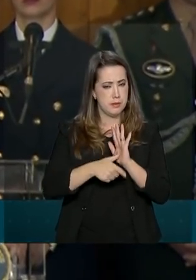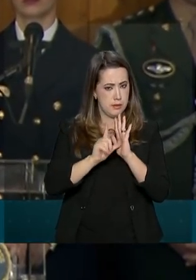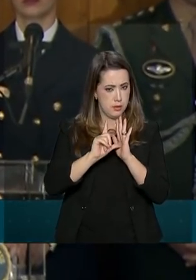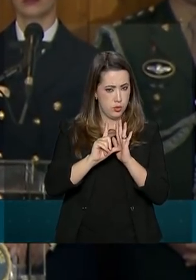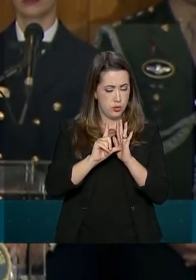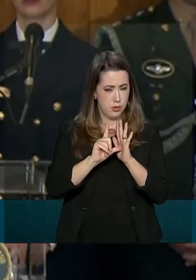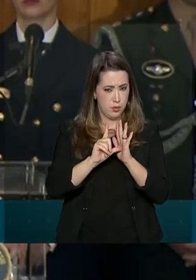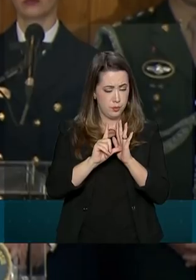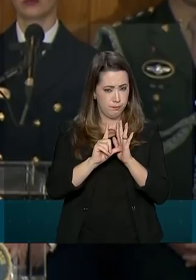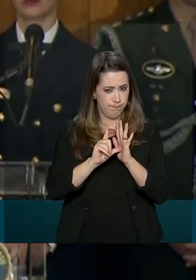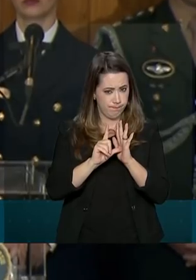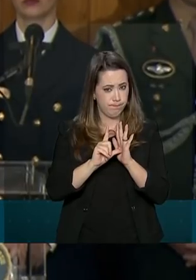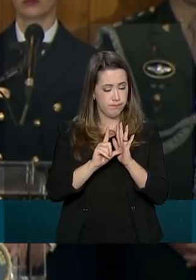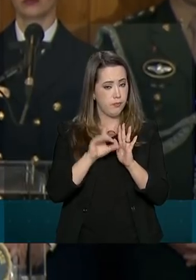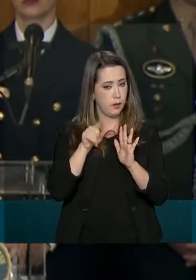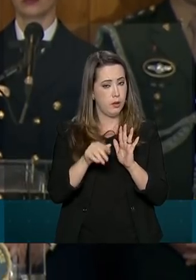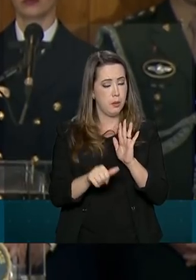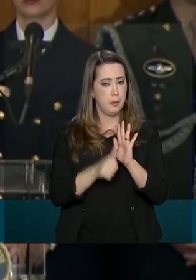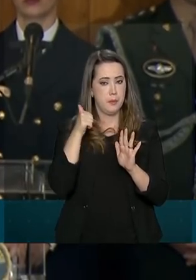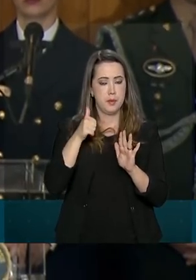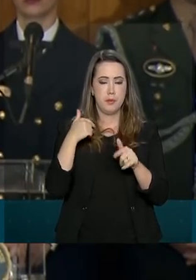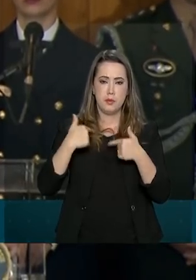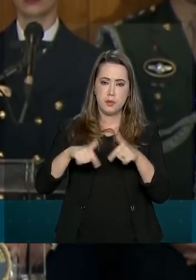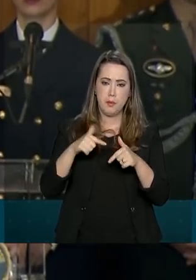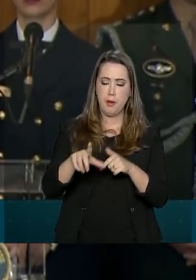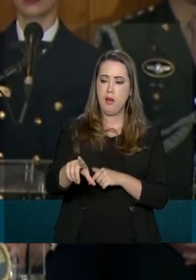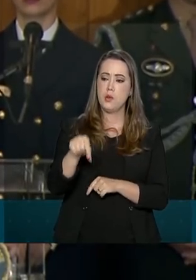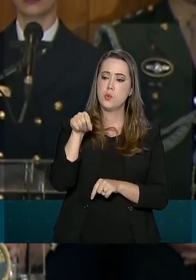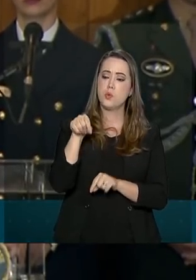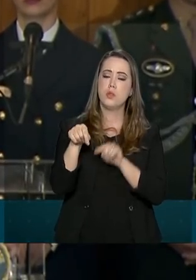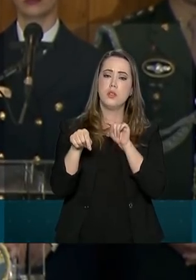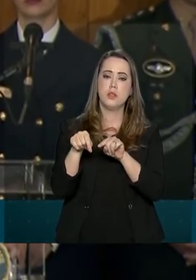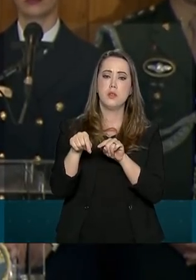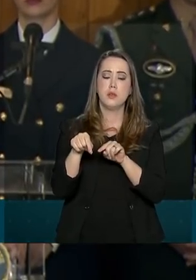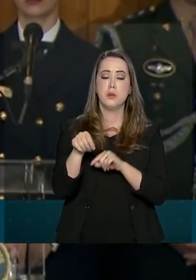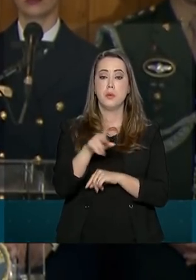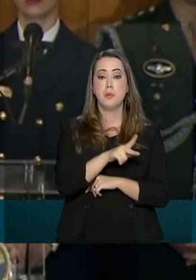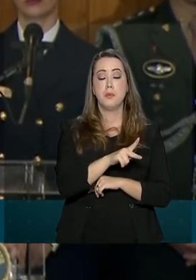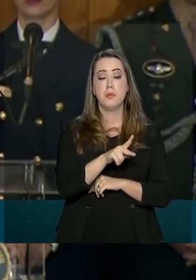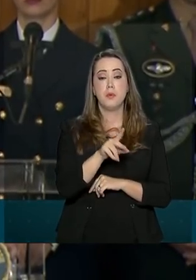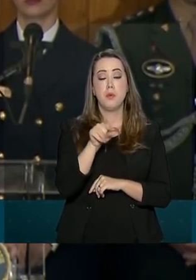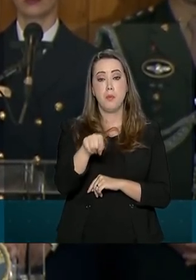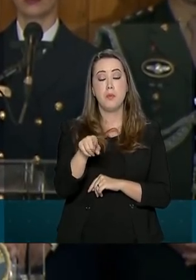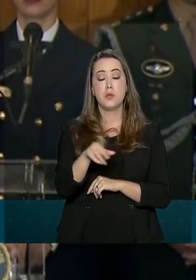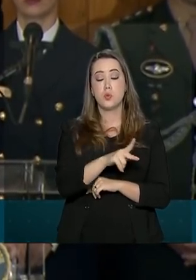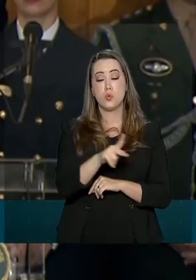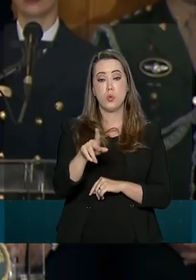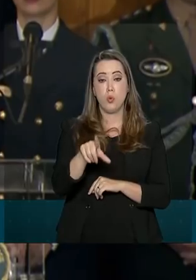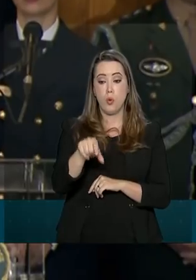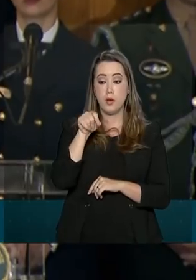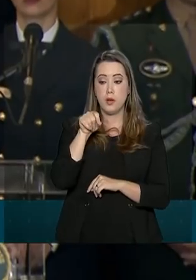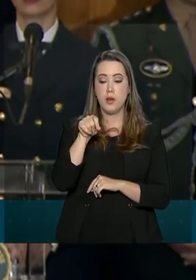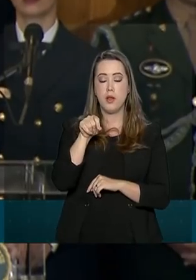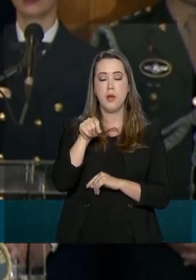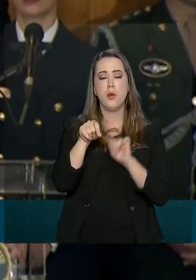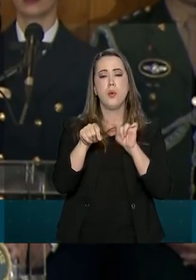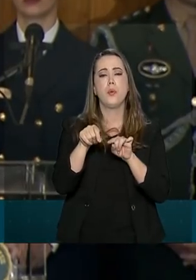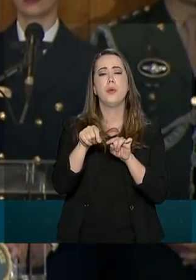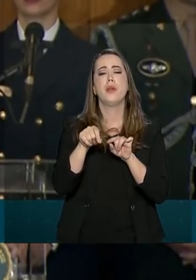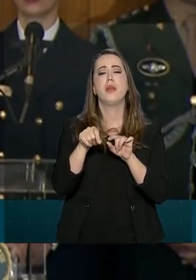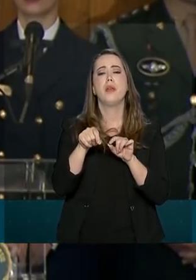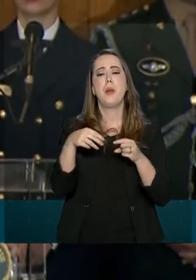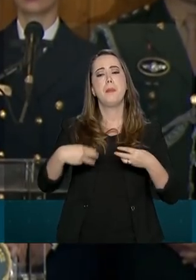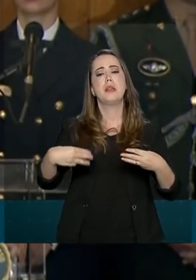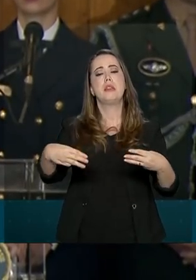deu o primeiro passo, escolhendo para ocupar a defesa um general de exército, Silvio Luna.